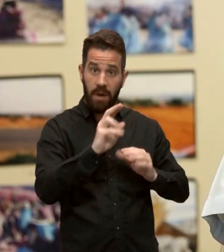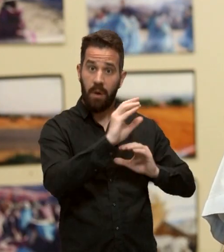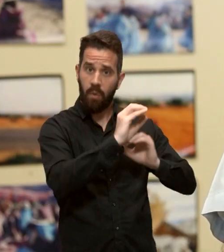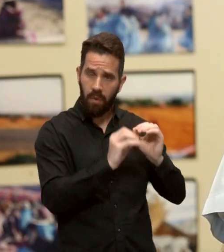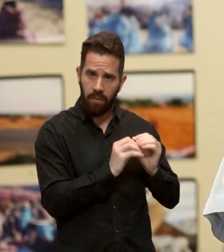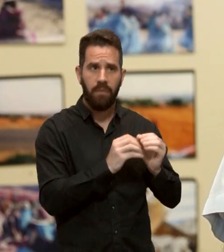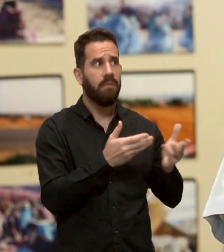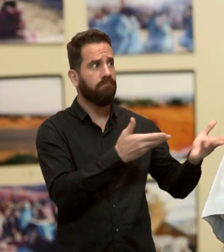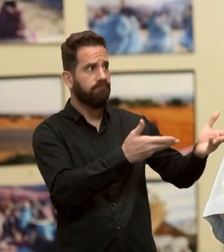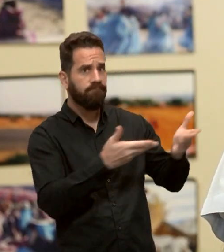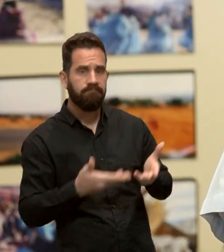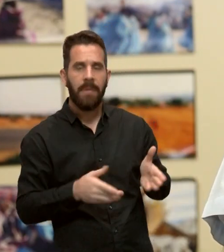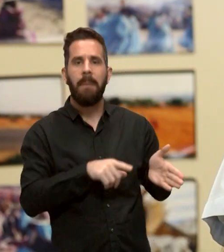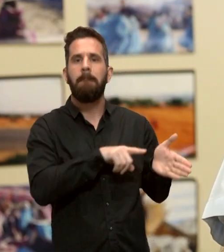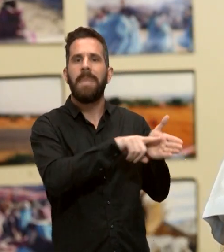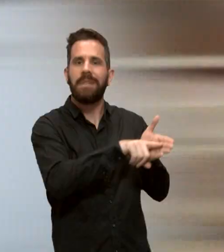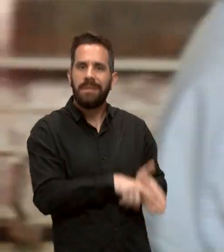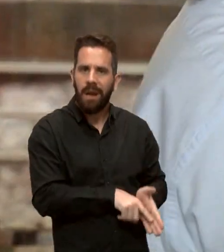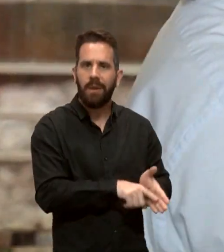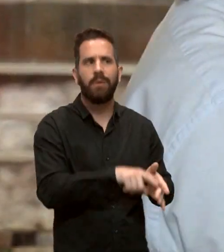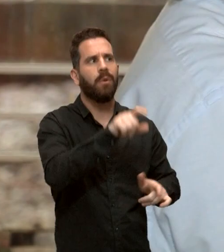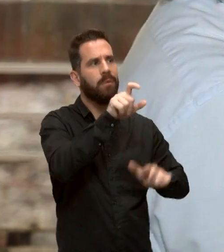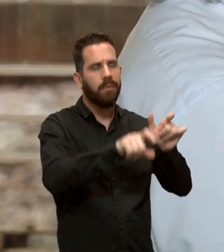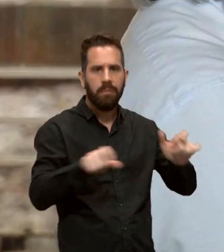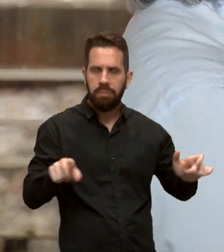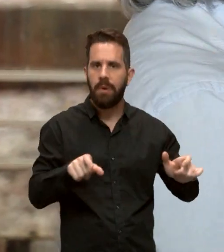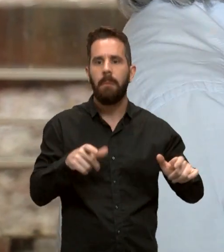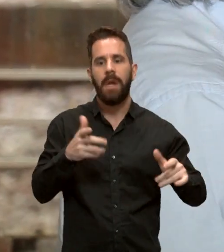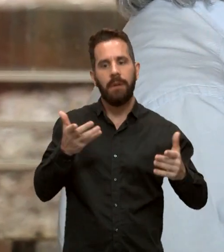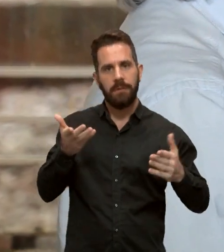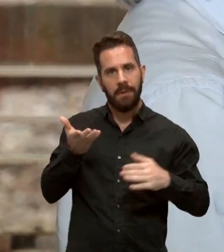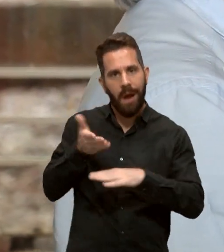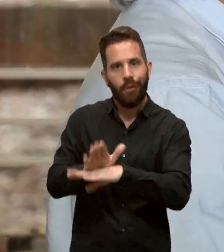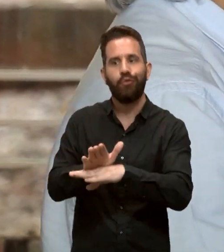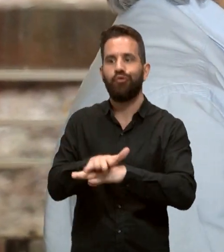trouxe uma mudança, qualificou o Estado.